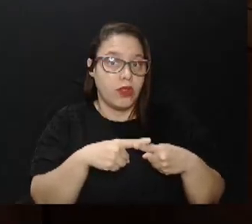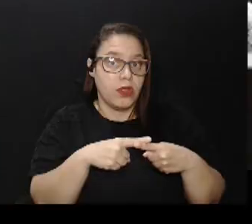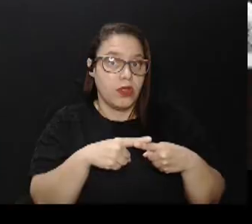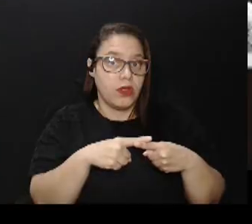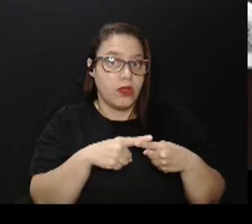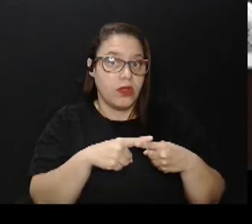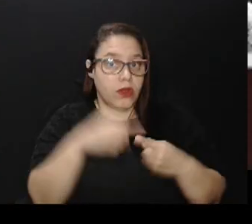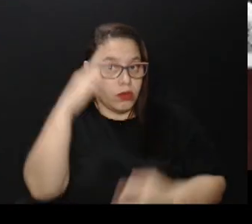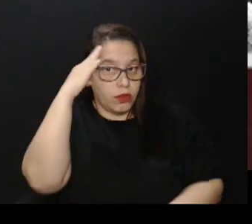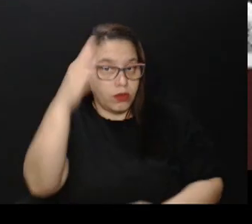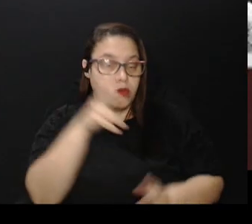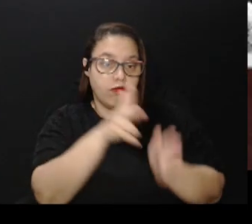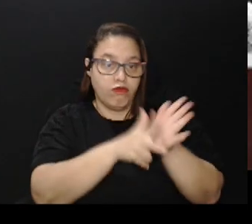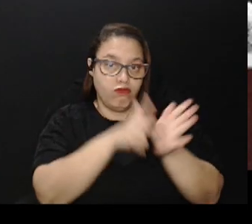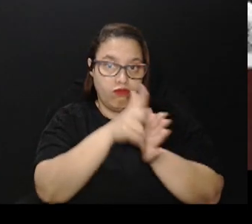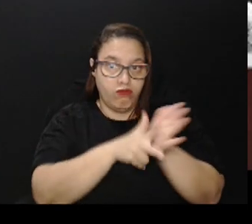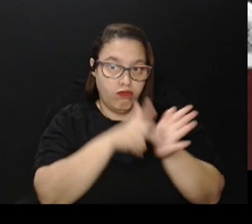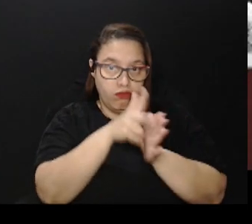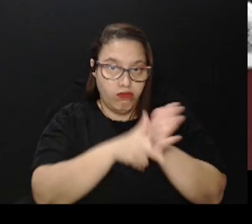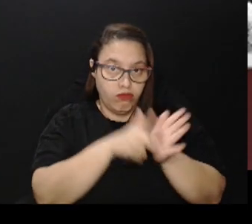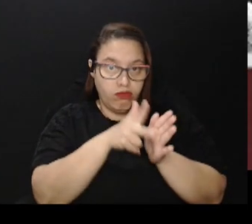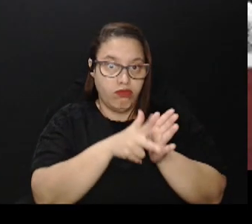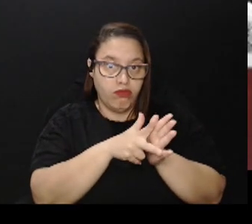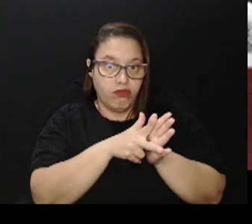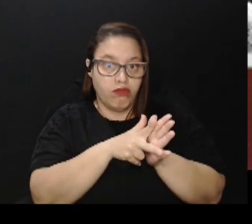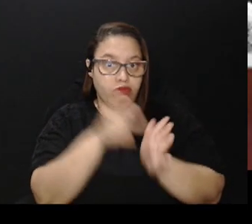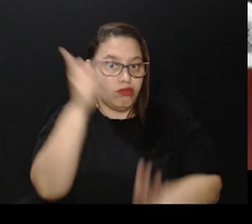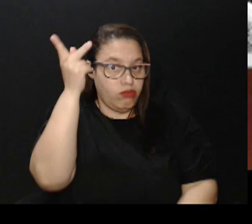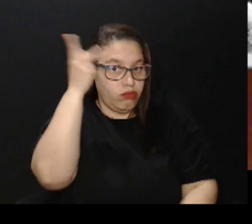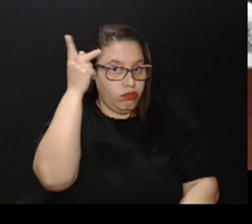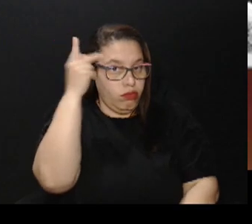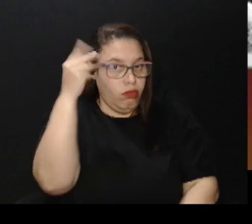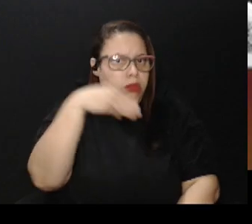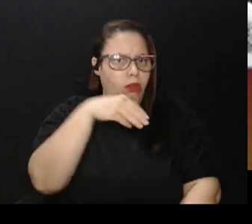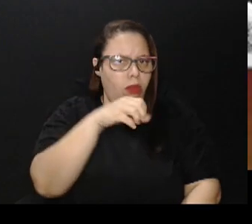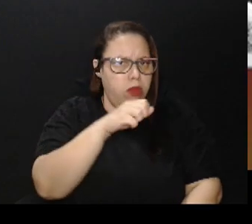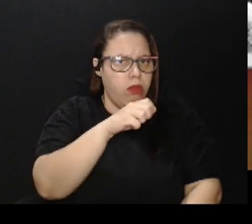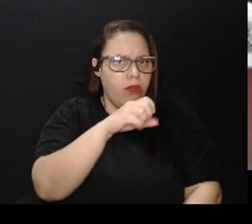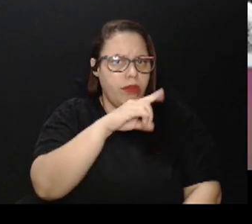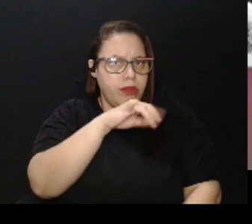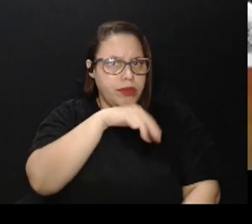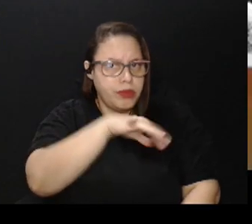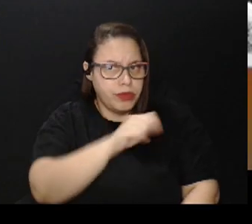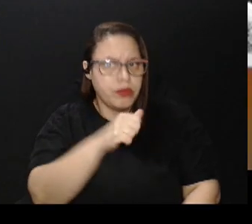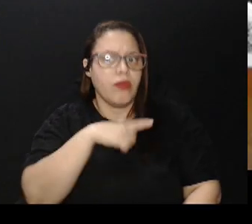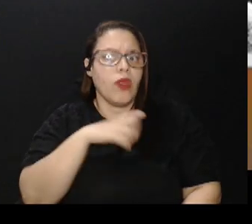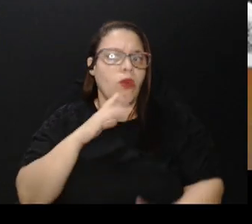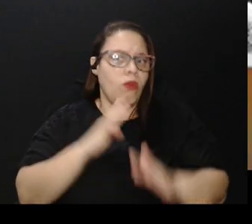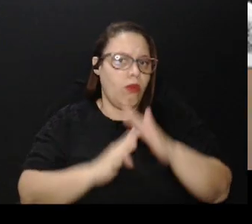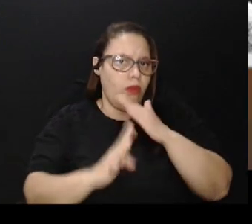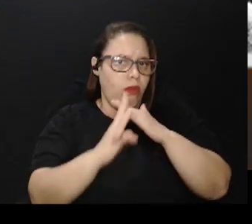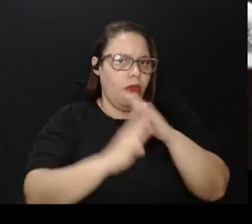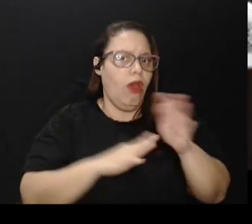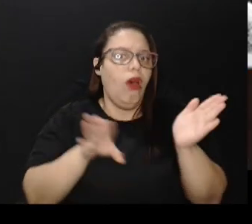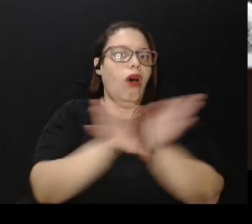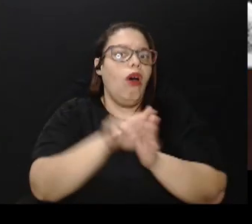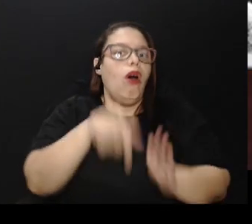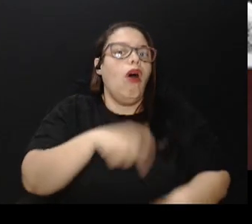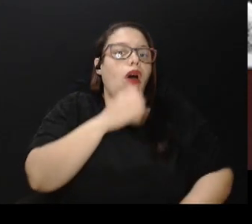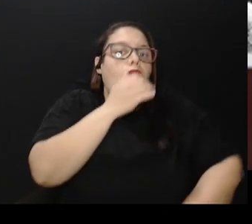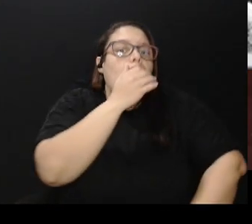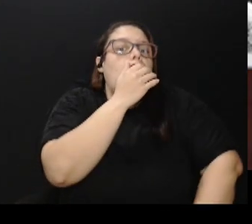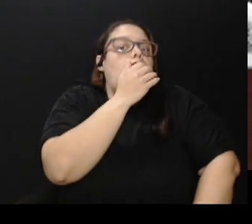ferrovias, Paulista e Mugiana, que trouxeram muitos imigrantes para cá, né?